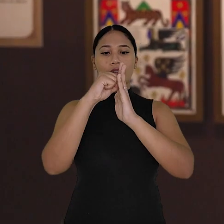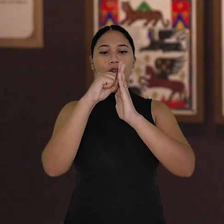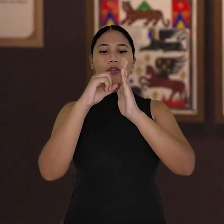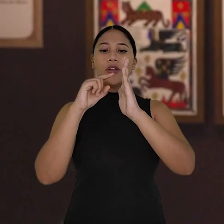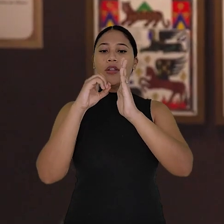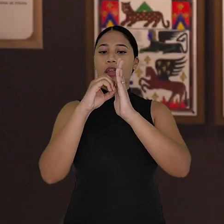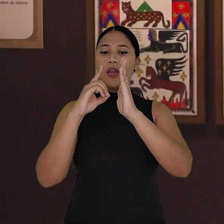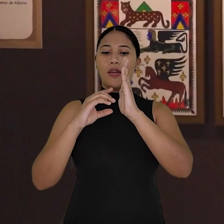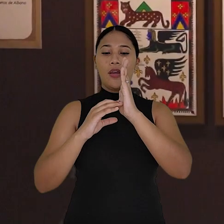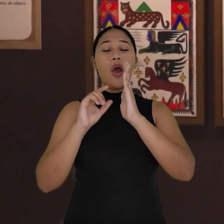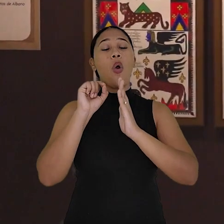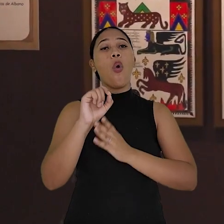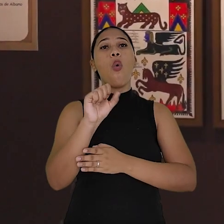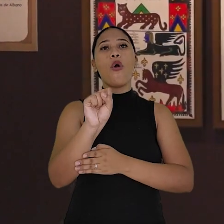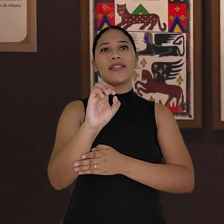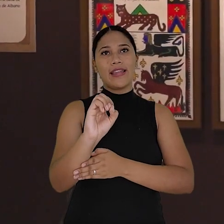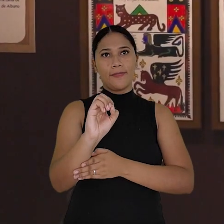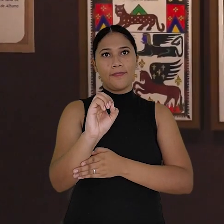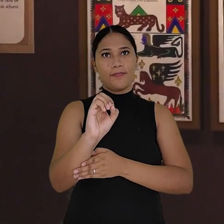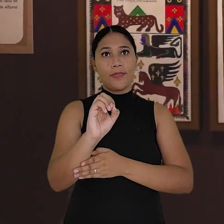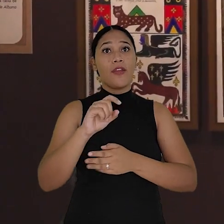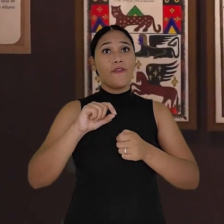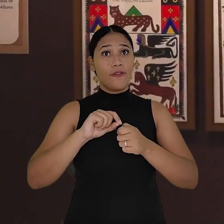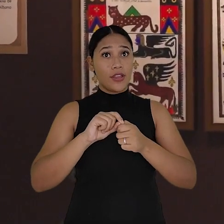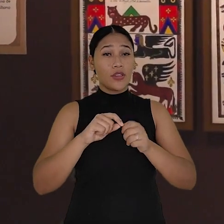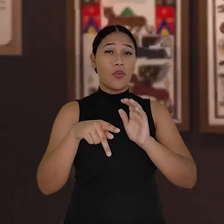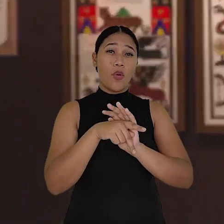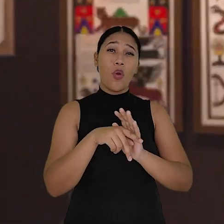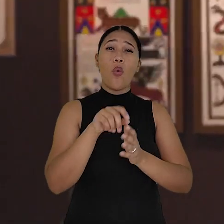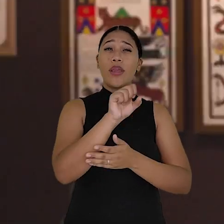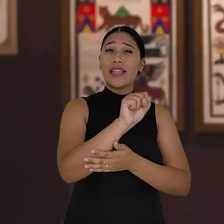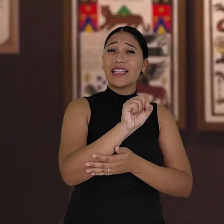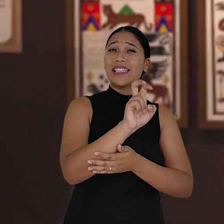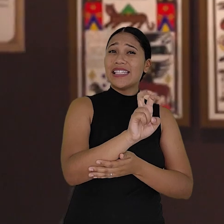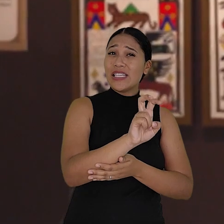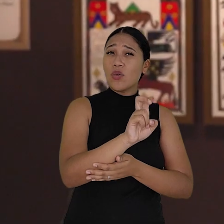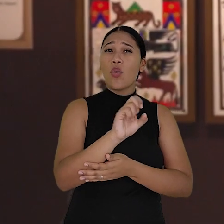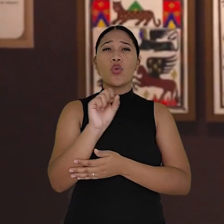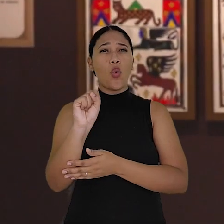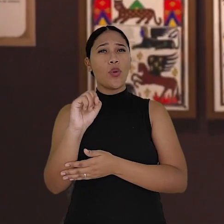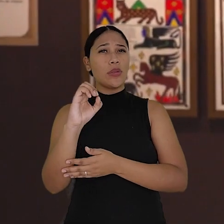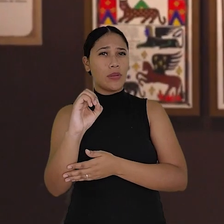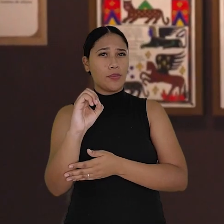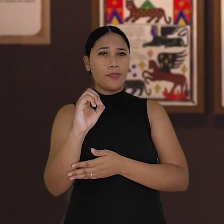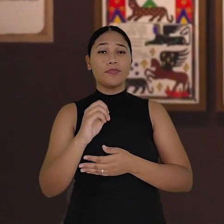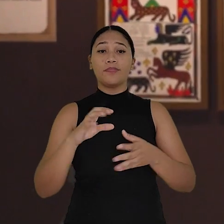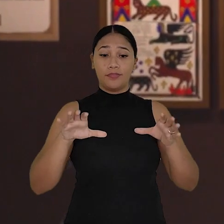fez nos anos 80. A gente tem dois grupos, tem um feito em 80 e outro feito em 85,